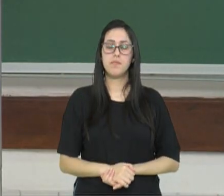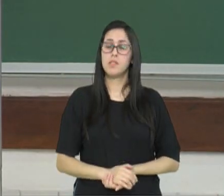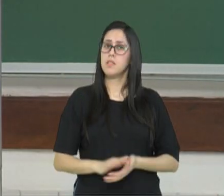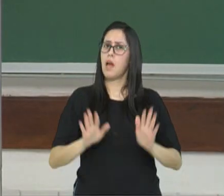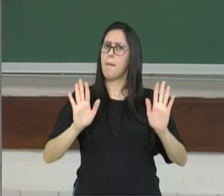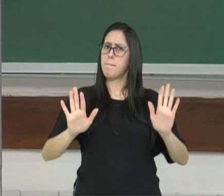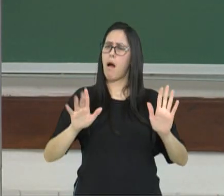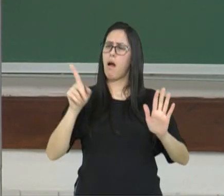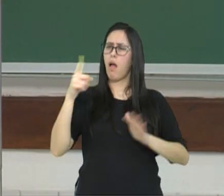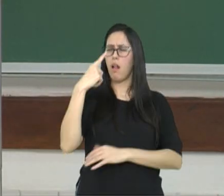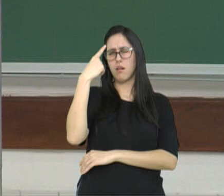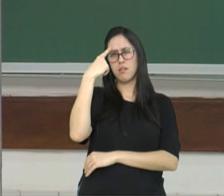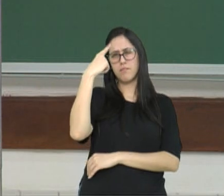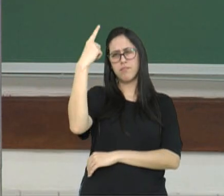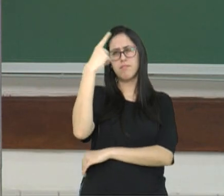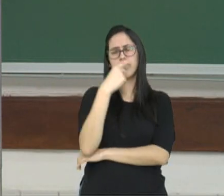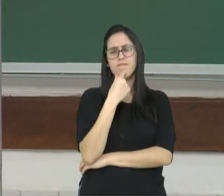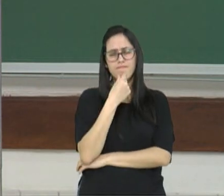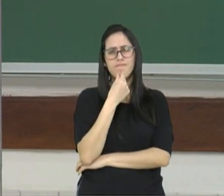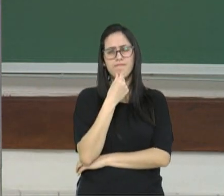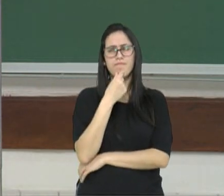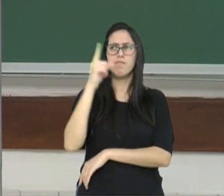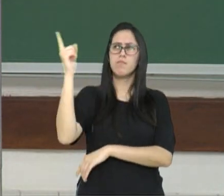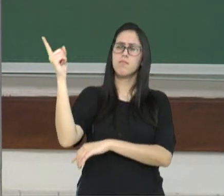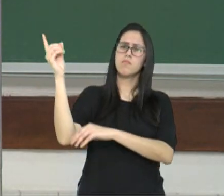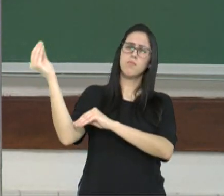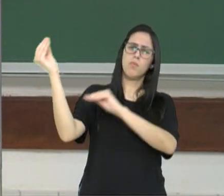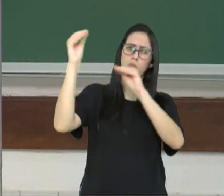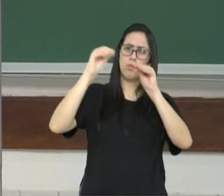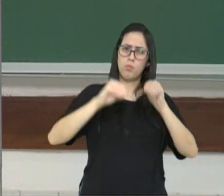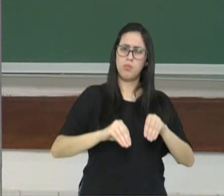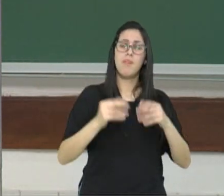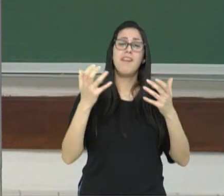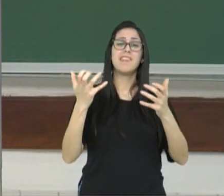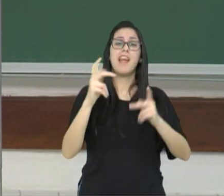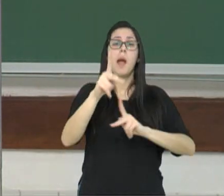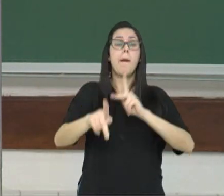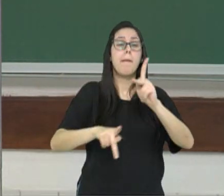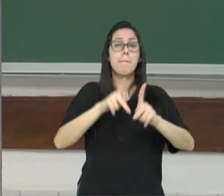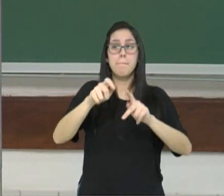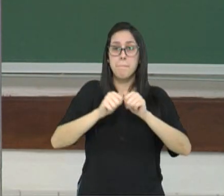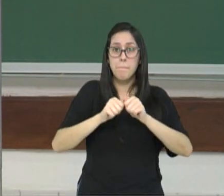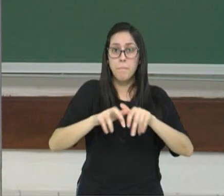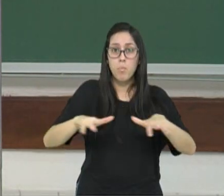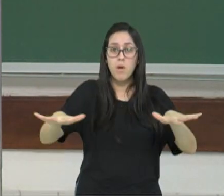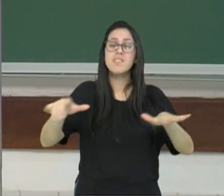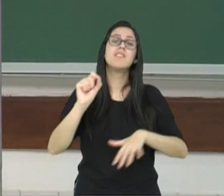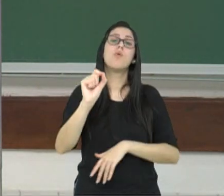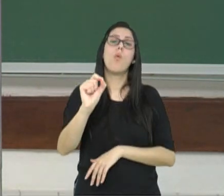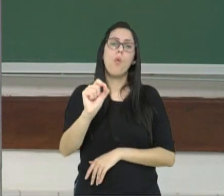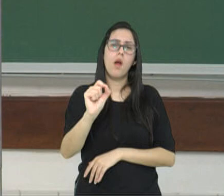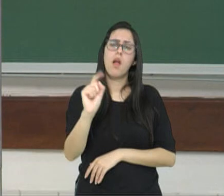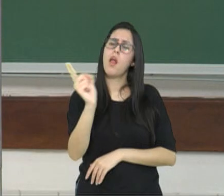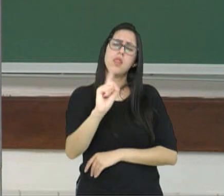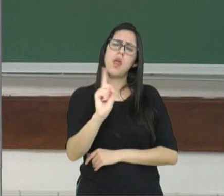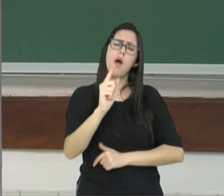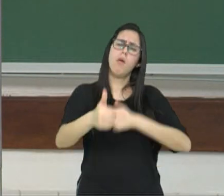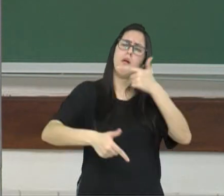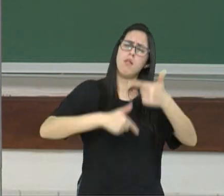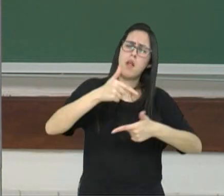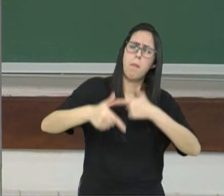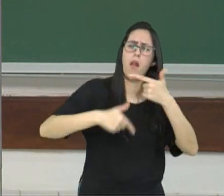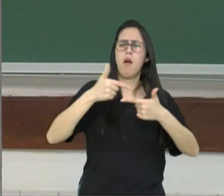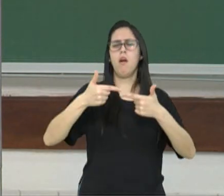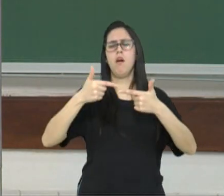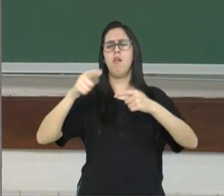grande ideia, esse cara que veio para cá. A ideia dele era trazer uma população que ocupasse esse território, não para virar trabalhadora de